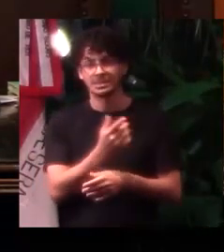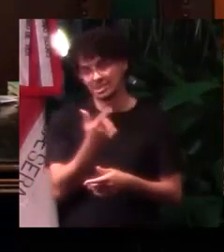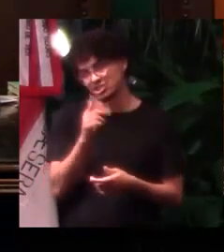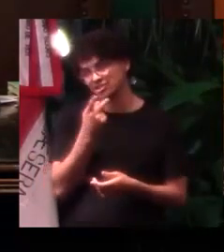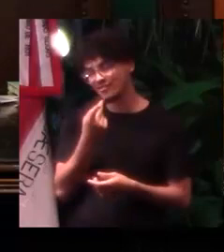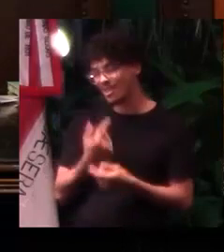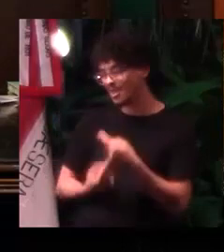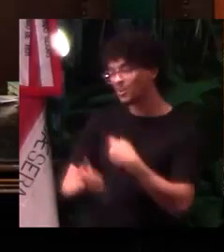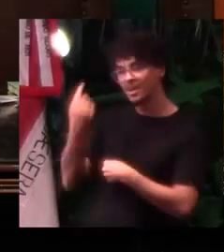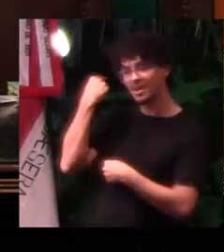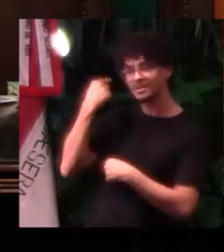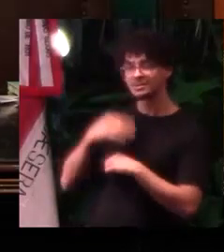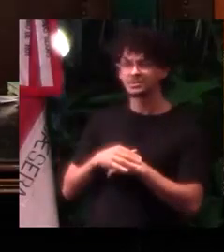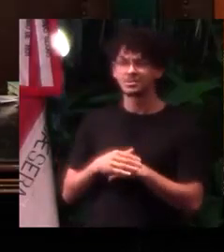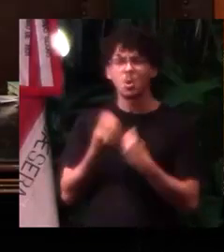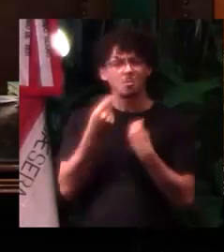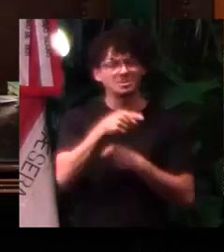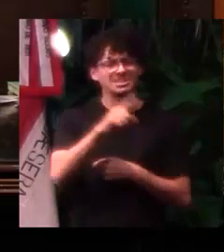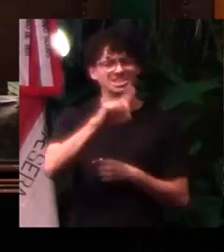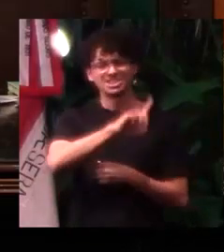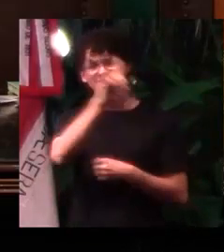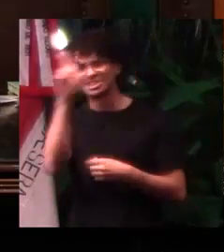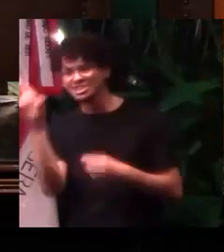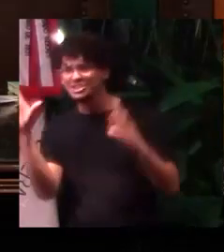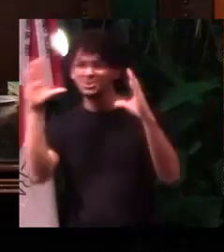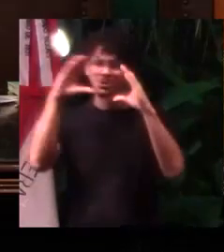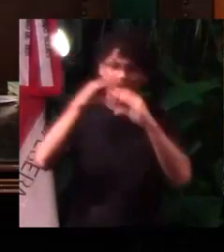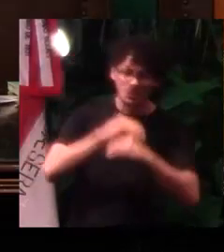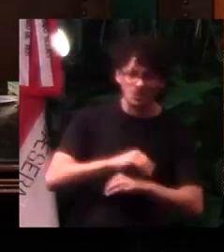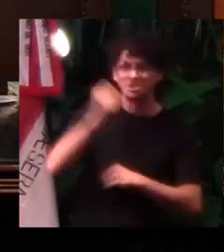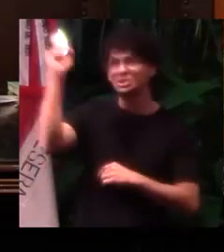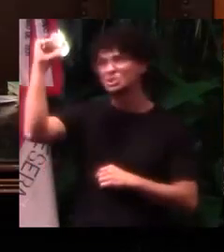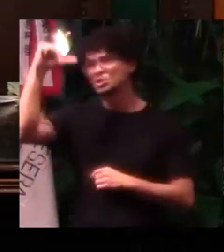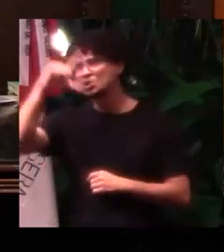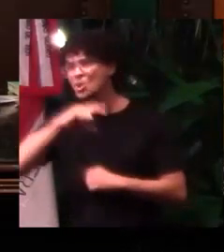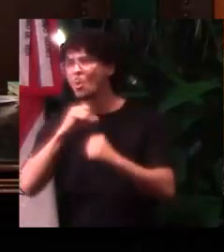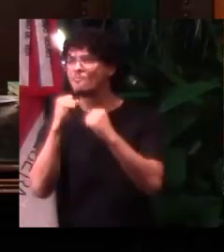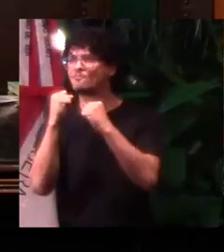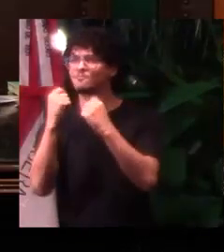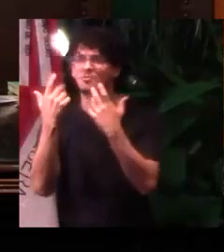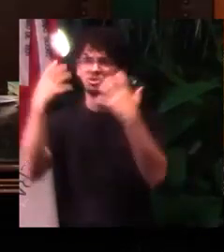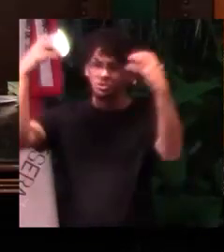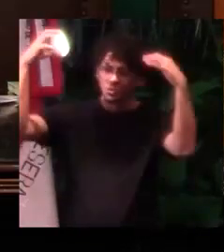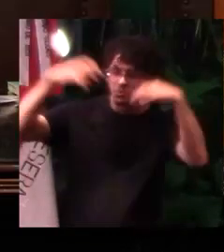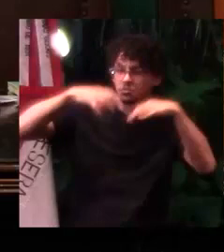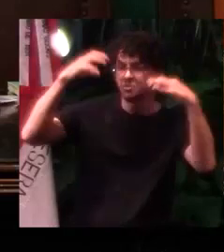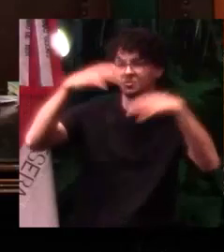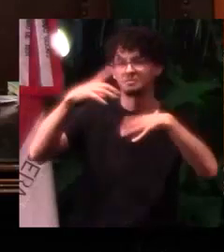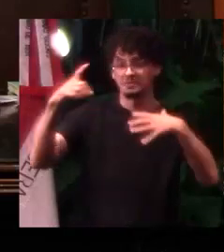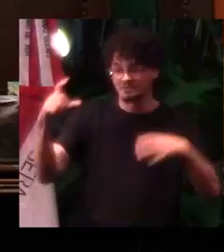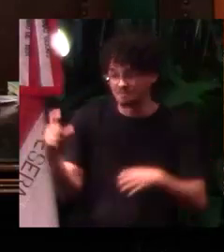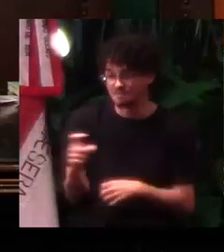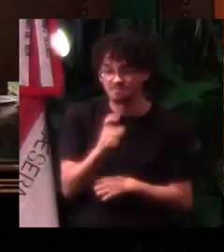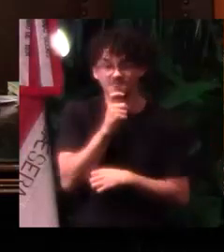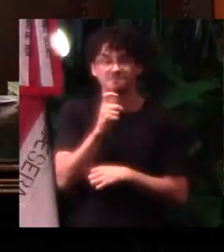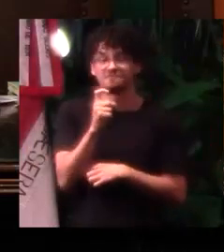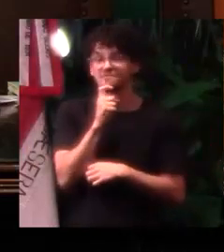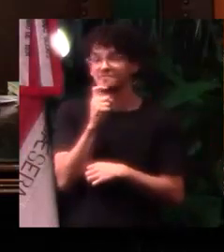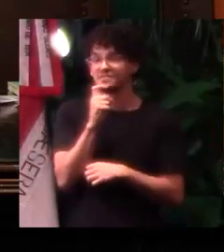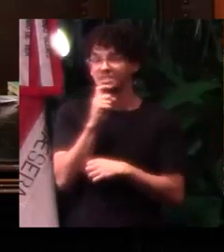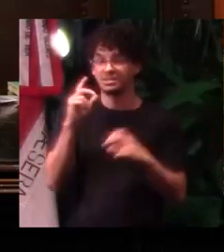antes, ficar ali dia e noite, debaixo de sol quente, debaixo de chuva, no frio dos